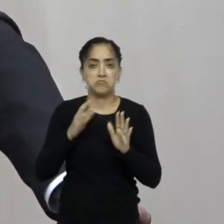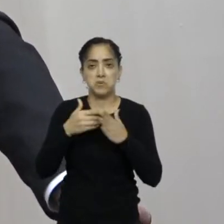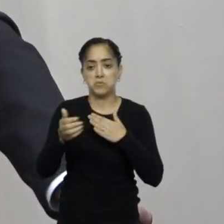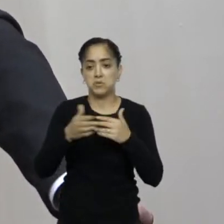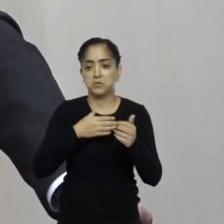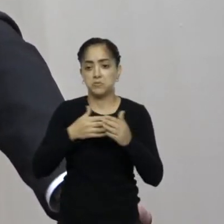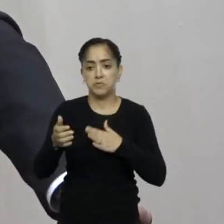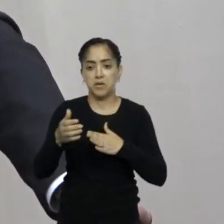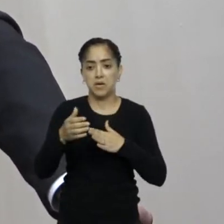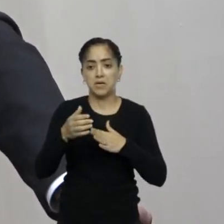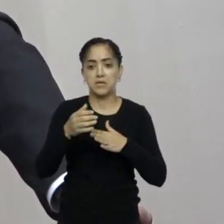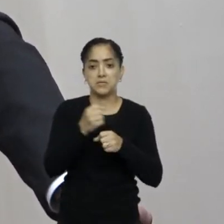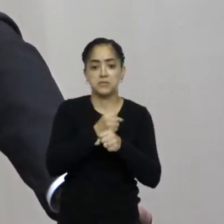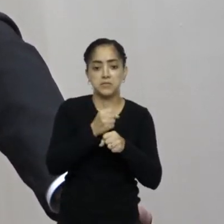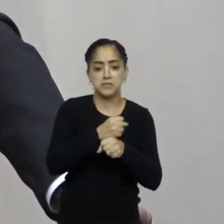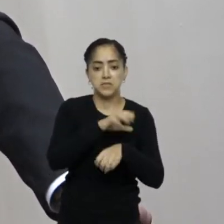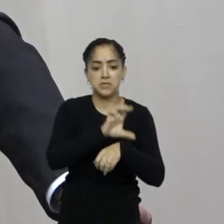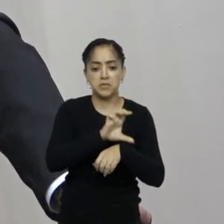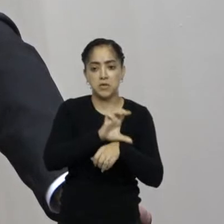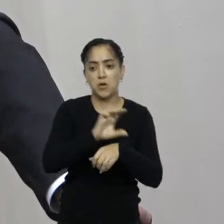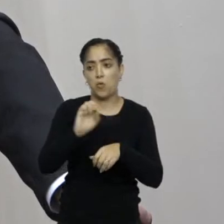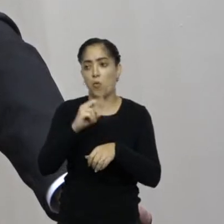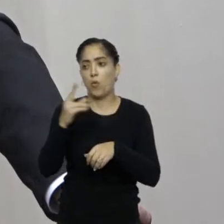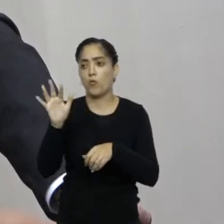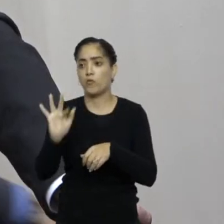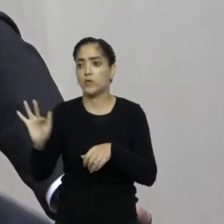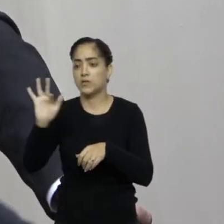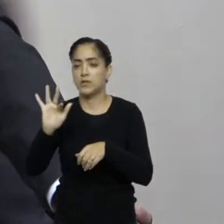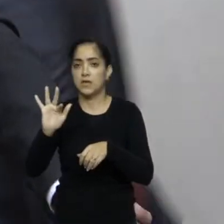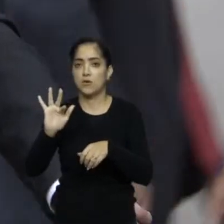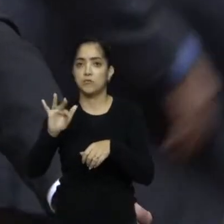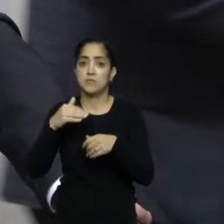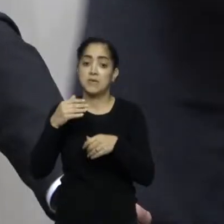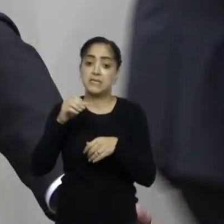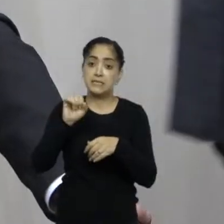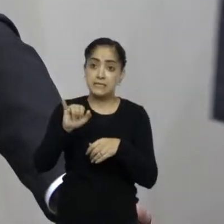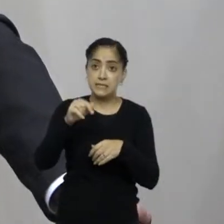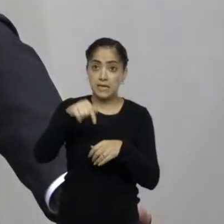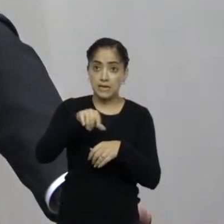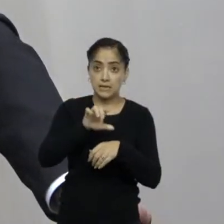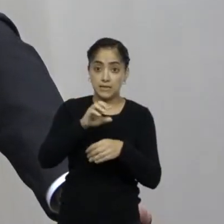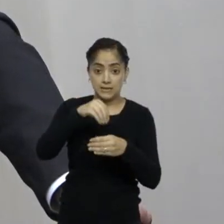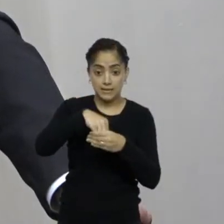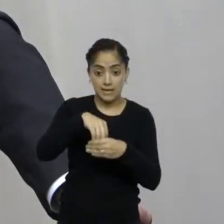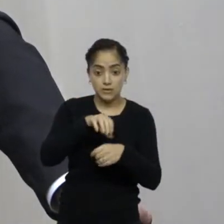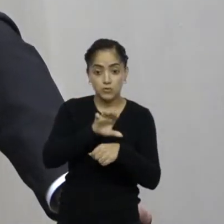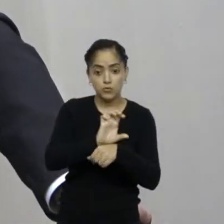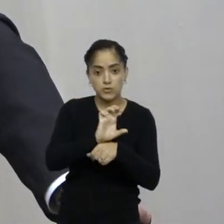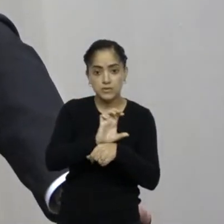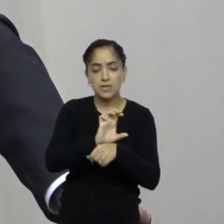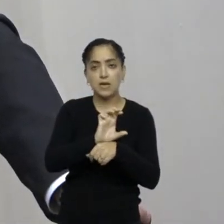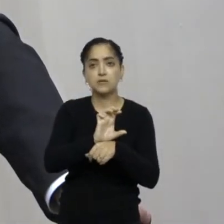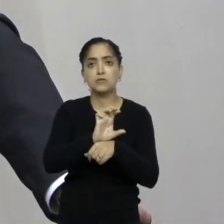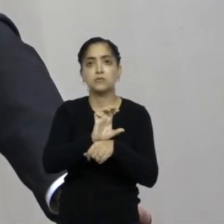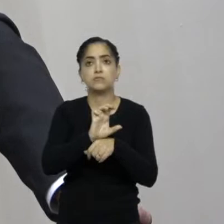a obra ela é estadual, se ela é federal, desde que esteja em Santa Catarina, independente da competência